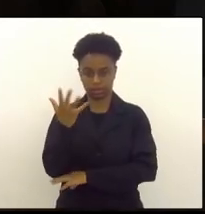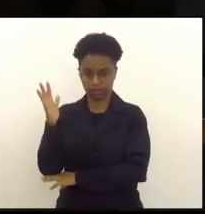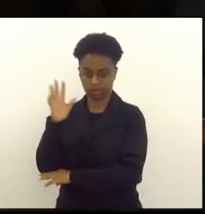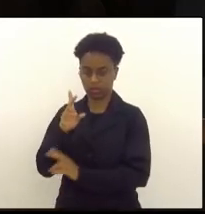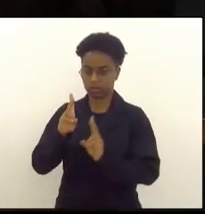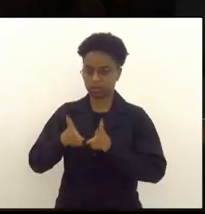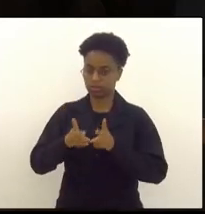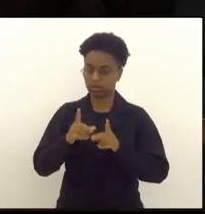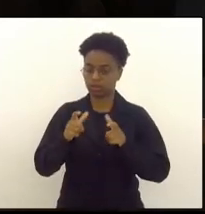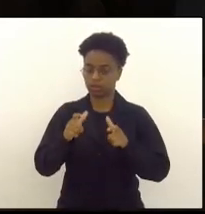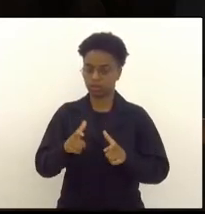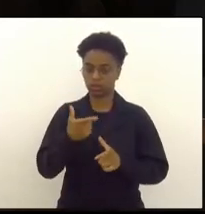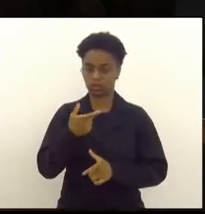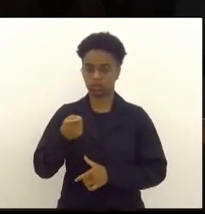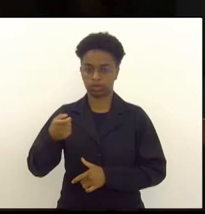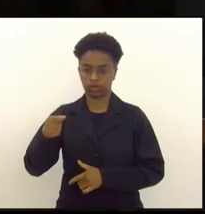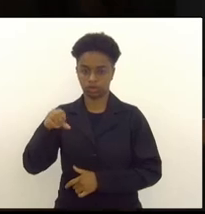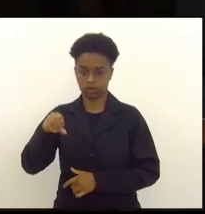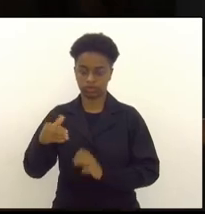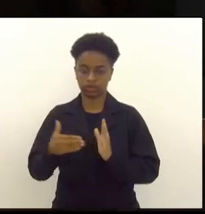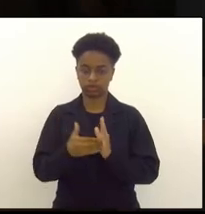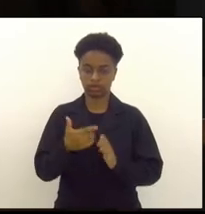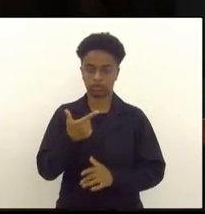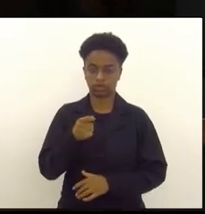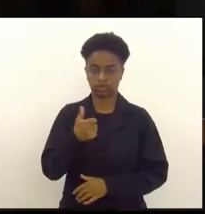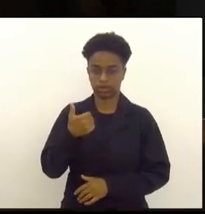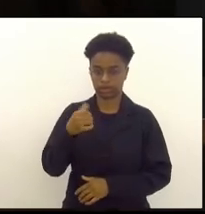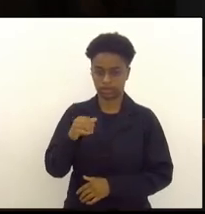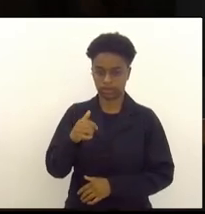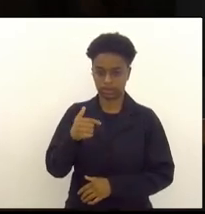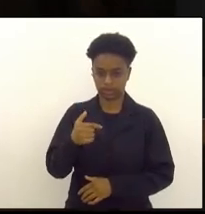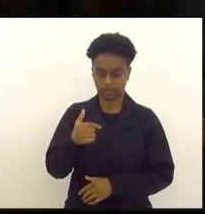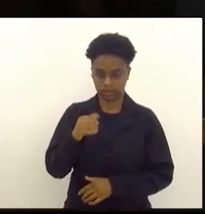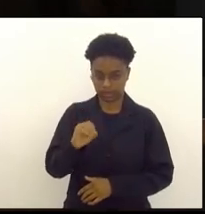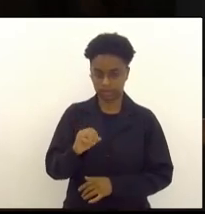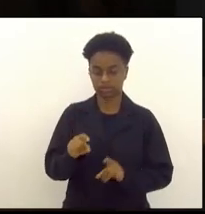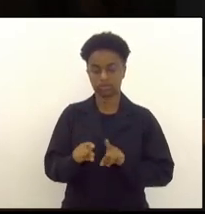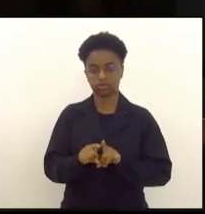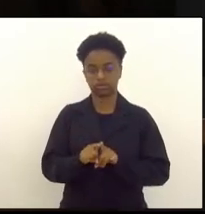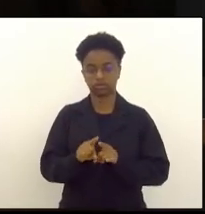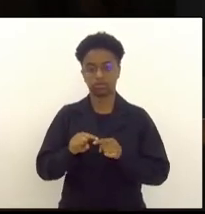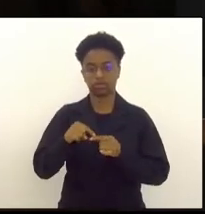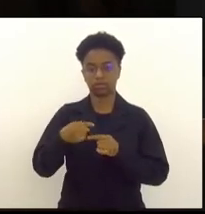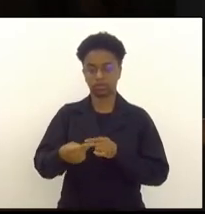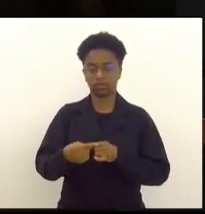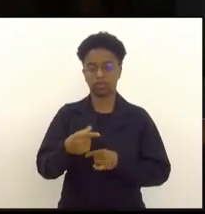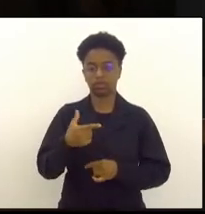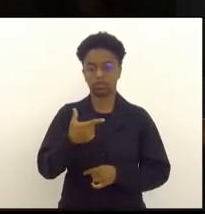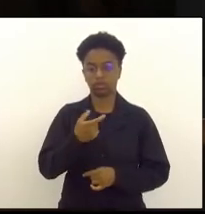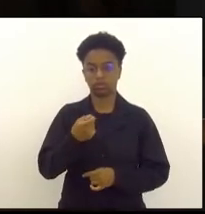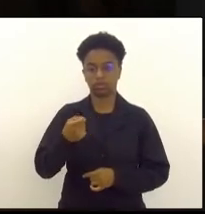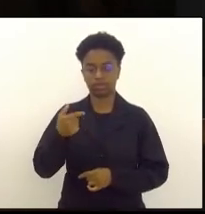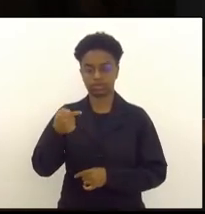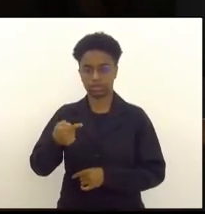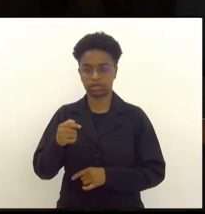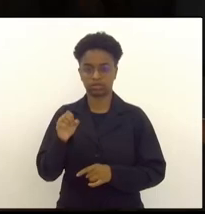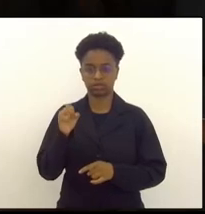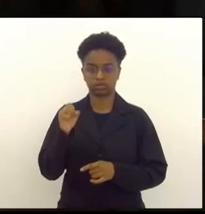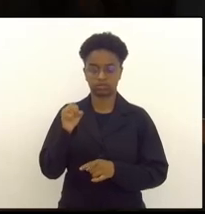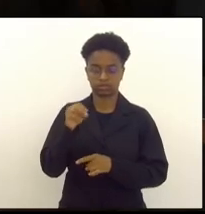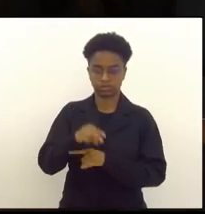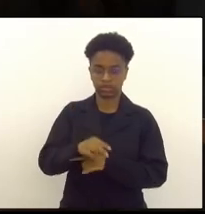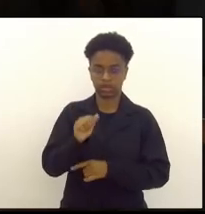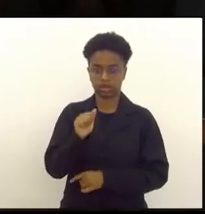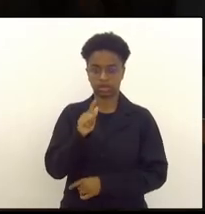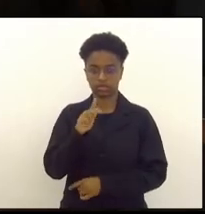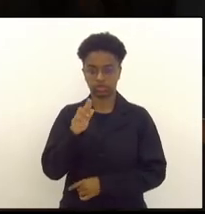2010. Em 2007, assumiu o cargo de Procuradora Federal, Advocacia Geral da União, AGU,